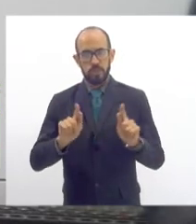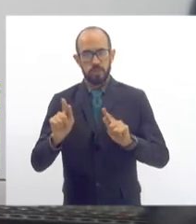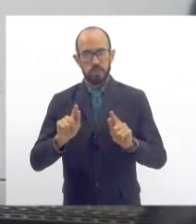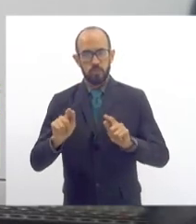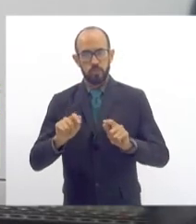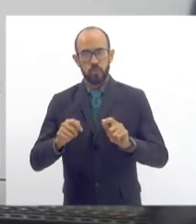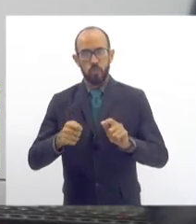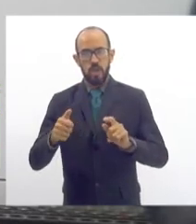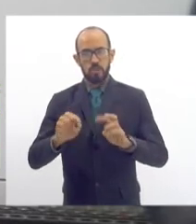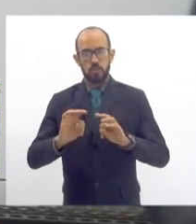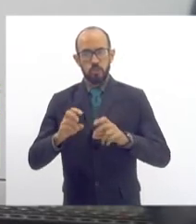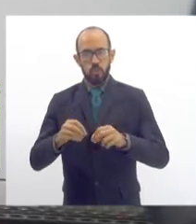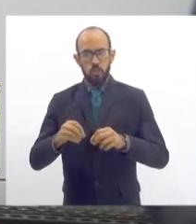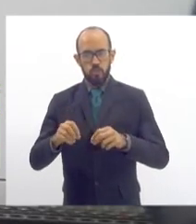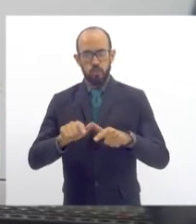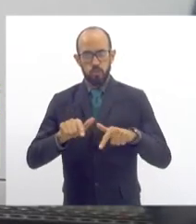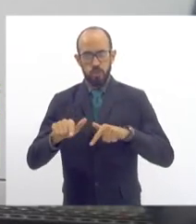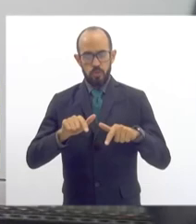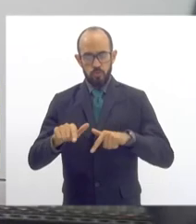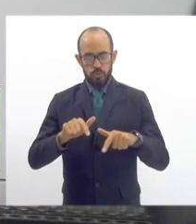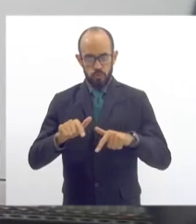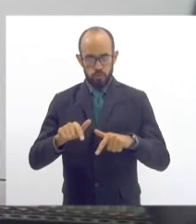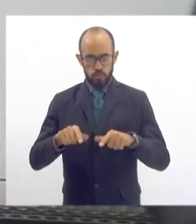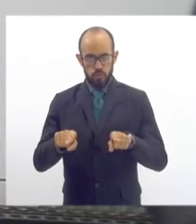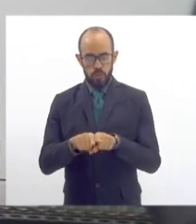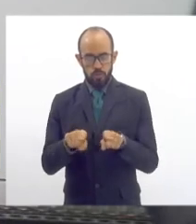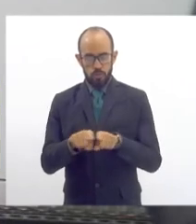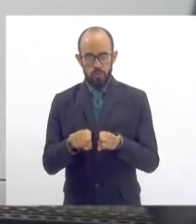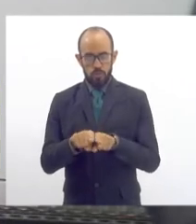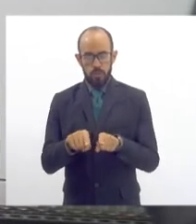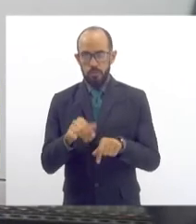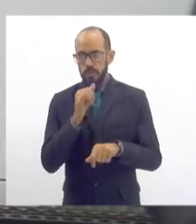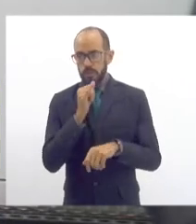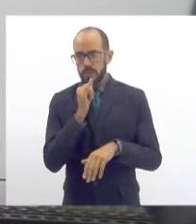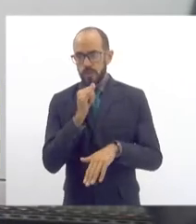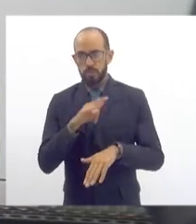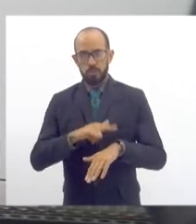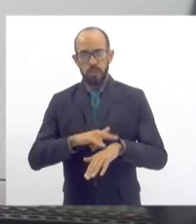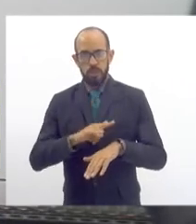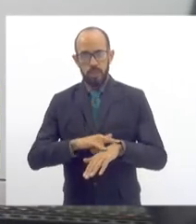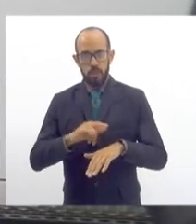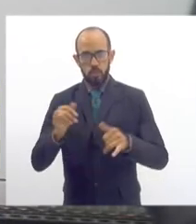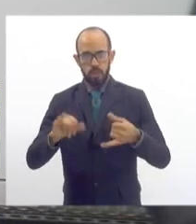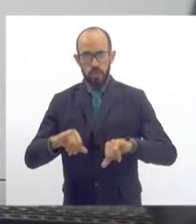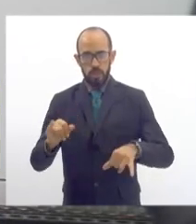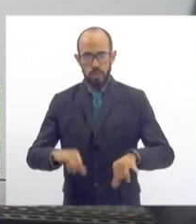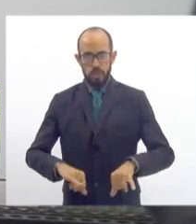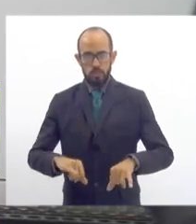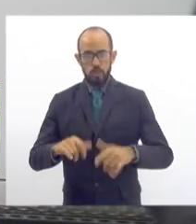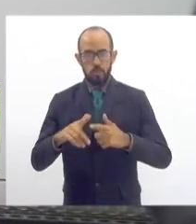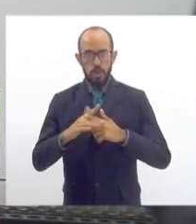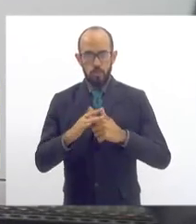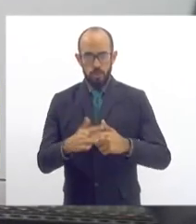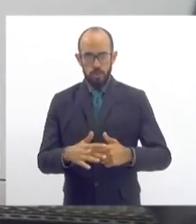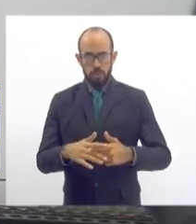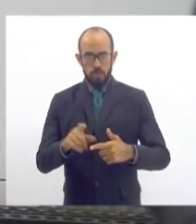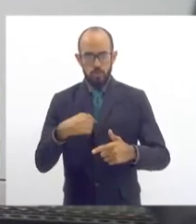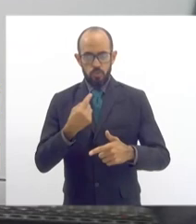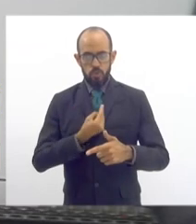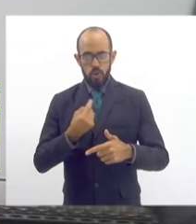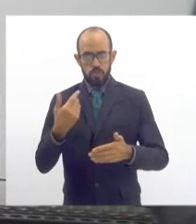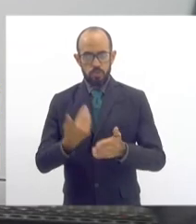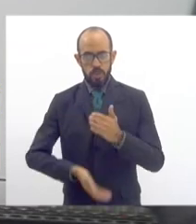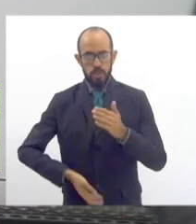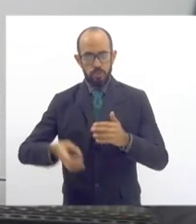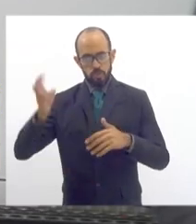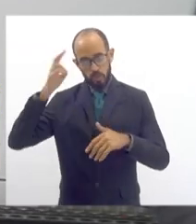ponta. Inclusive, quando eu escuto banheiro químico, manutenção, são serviços que o Detran perdeu a cultura de